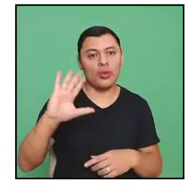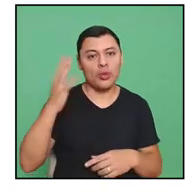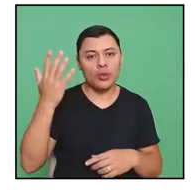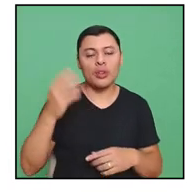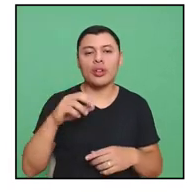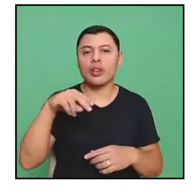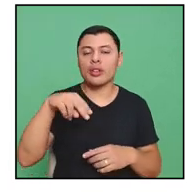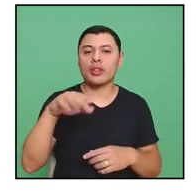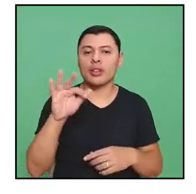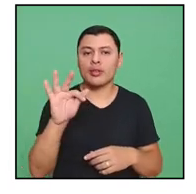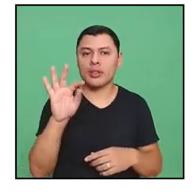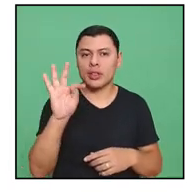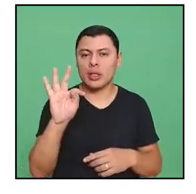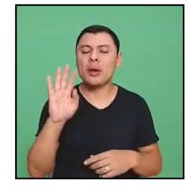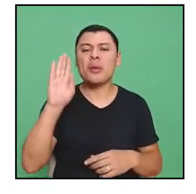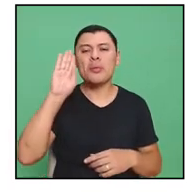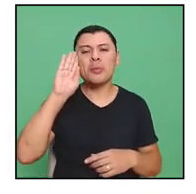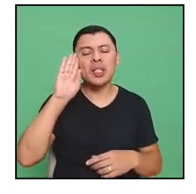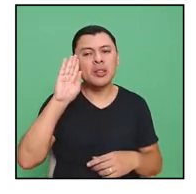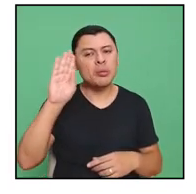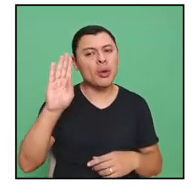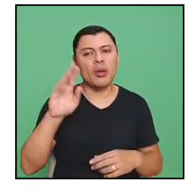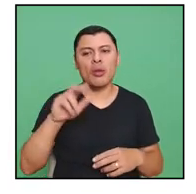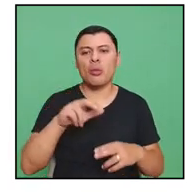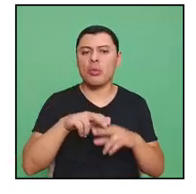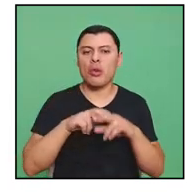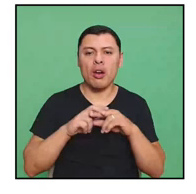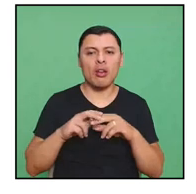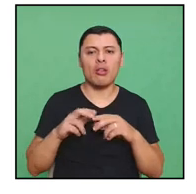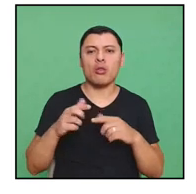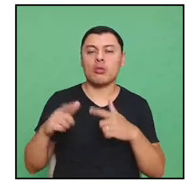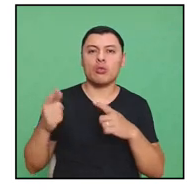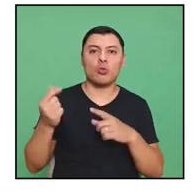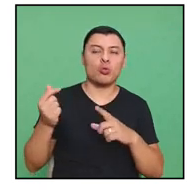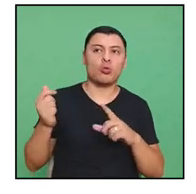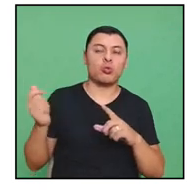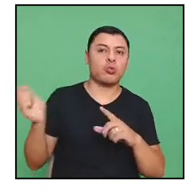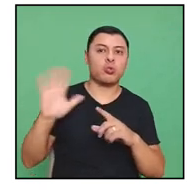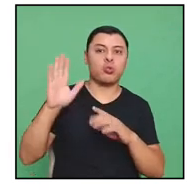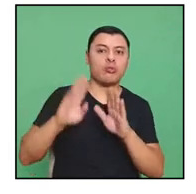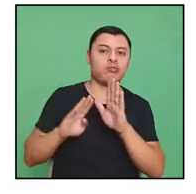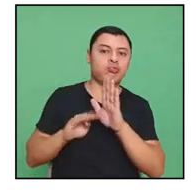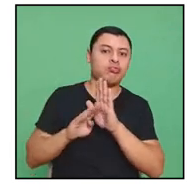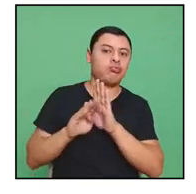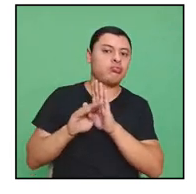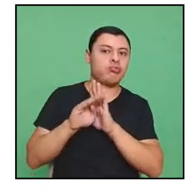NFTs, acho que principalmente disparado por grandes cifras e a entrada